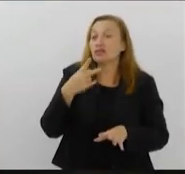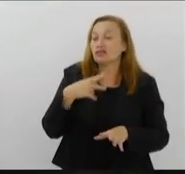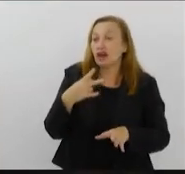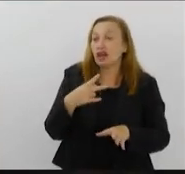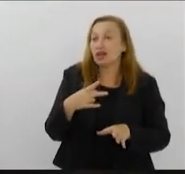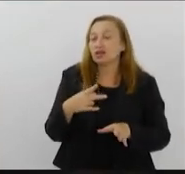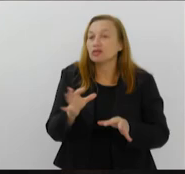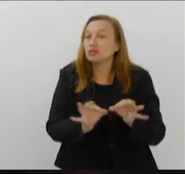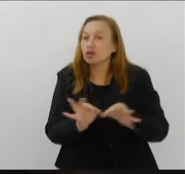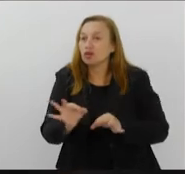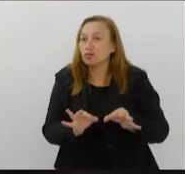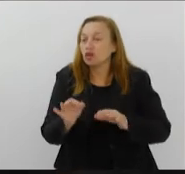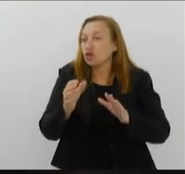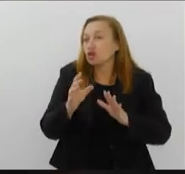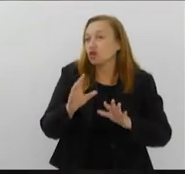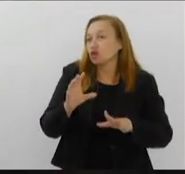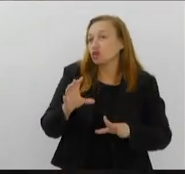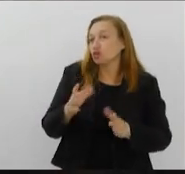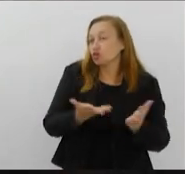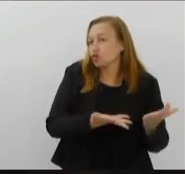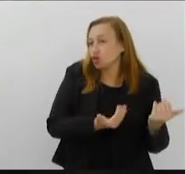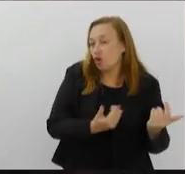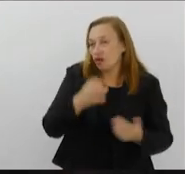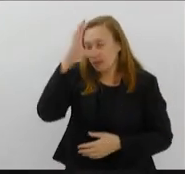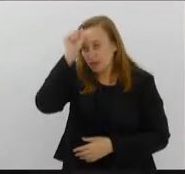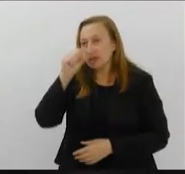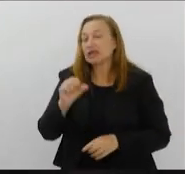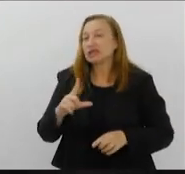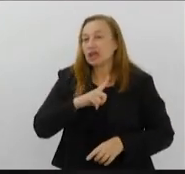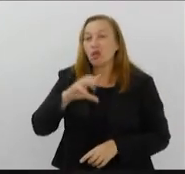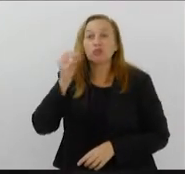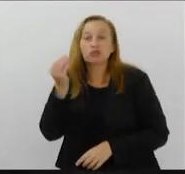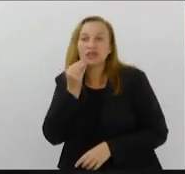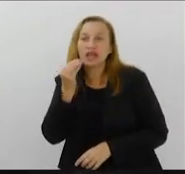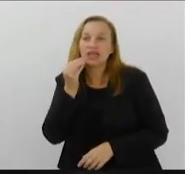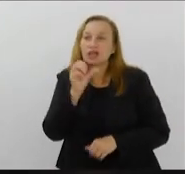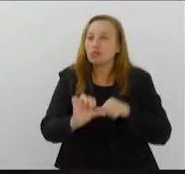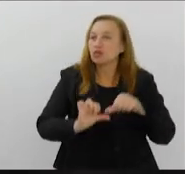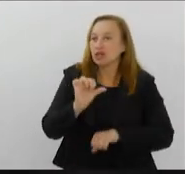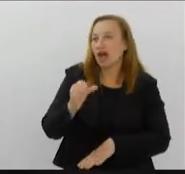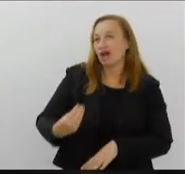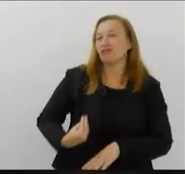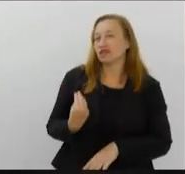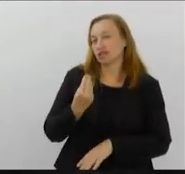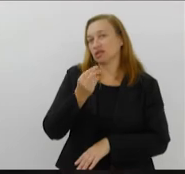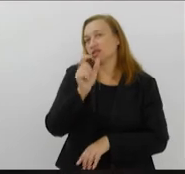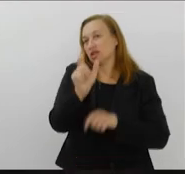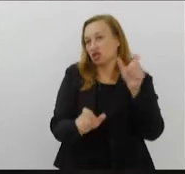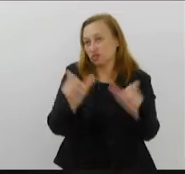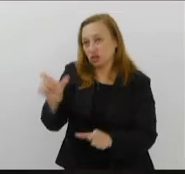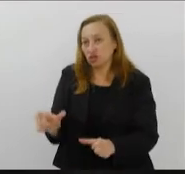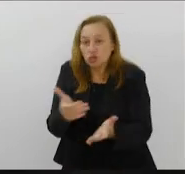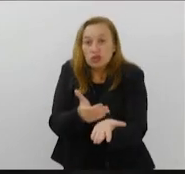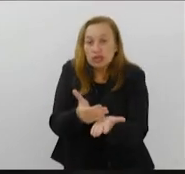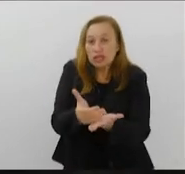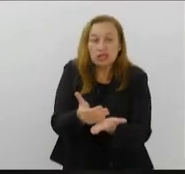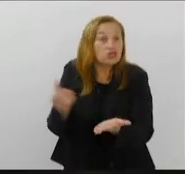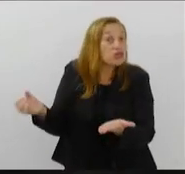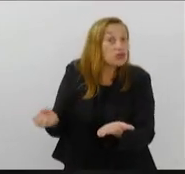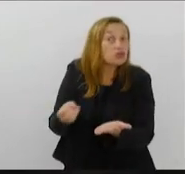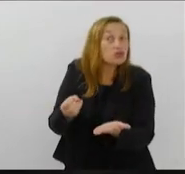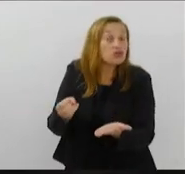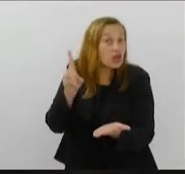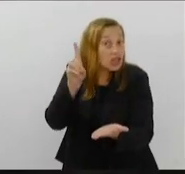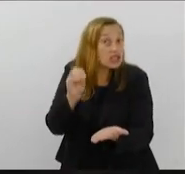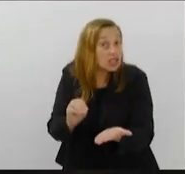Jovem Aprendiz, a gente tem uma chance de mudar a vida das pessoas na ponta, desde cedo, né,